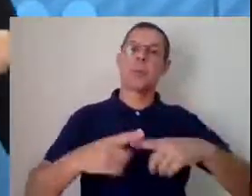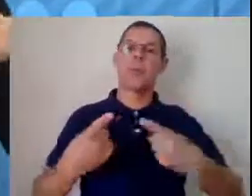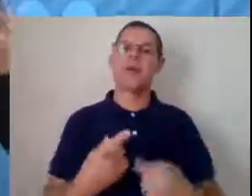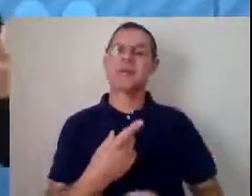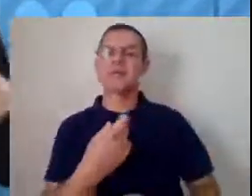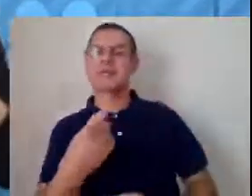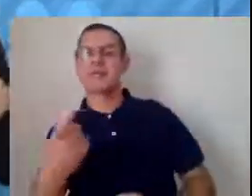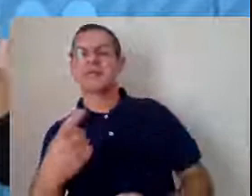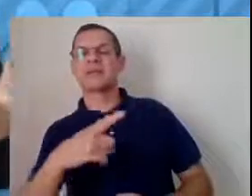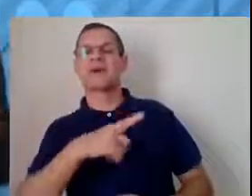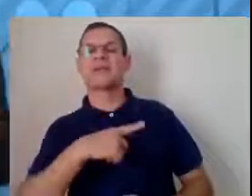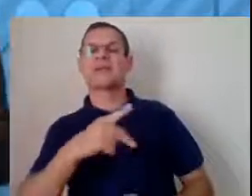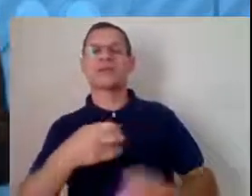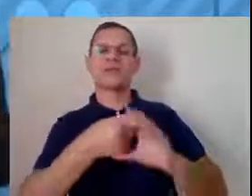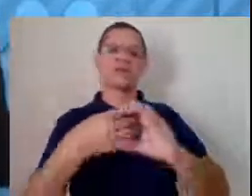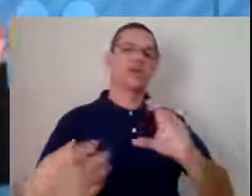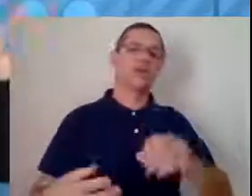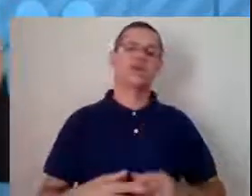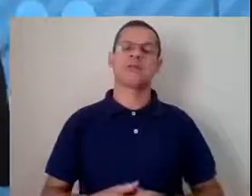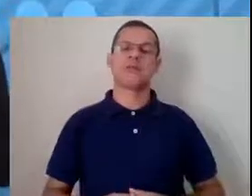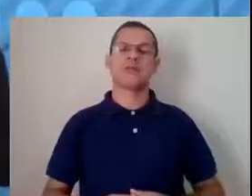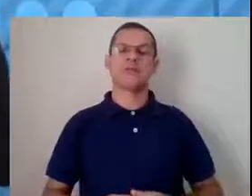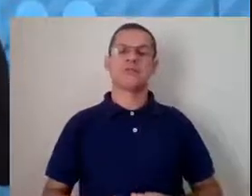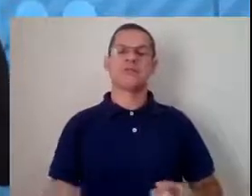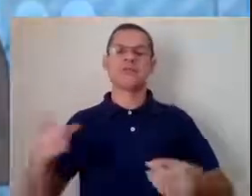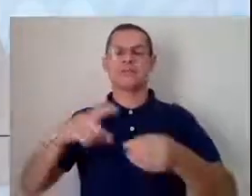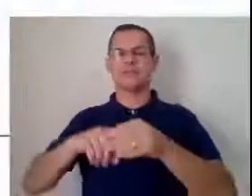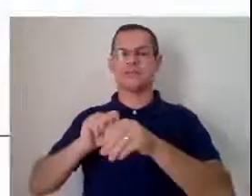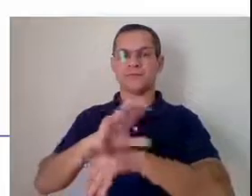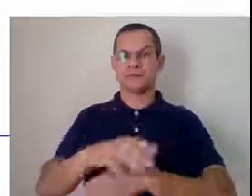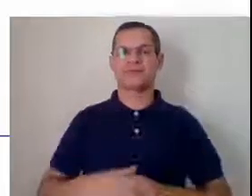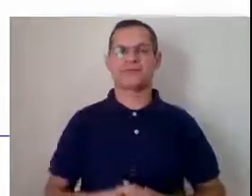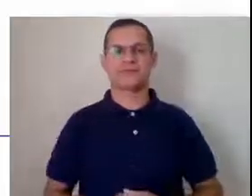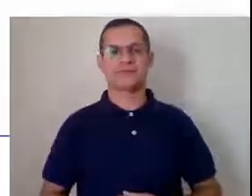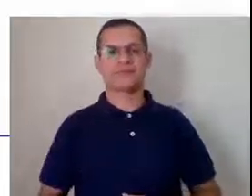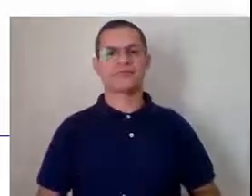cada um tem sua característica. Vamos voltar ao quadro.